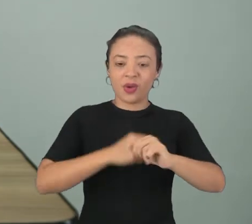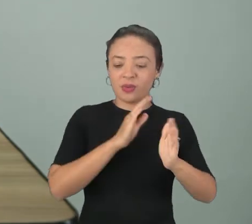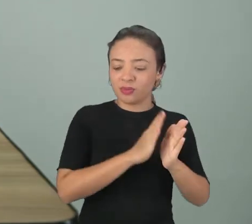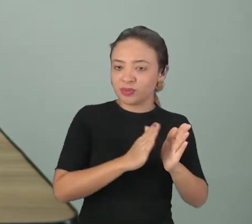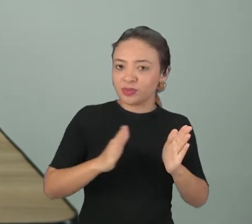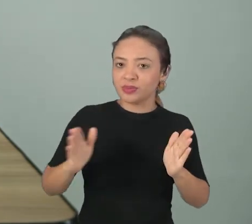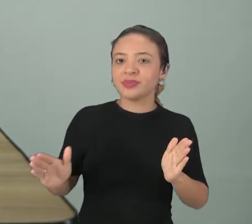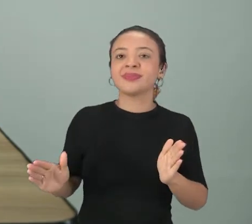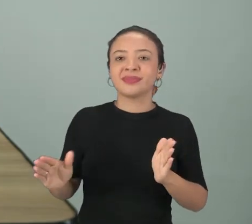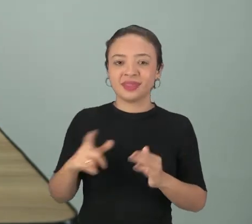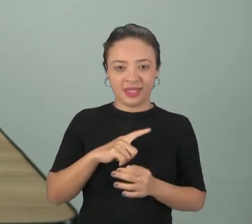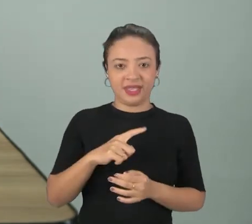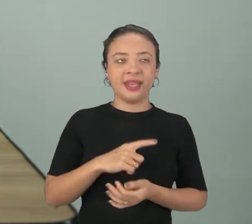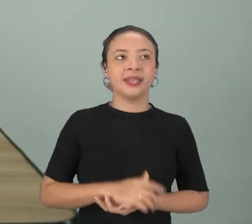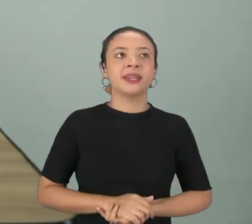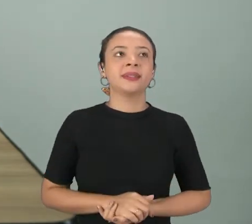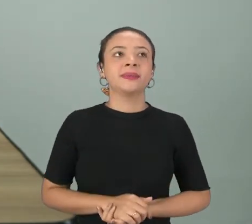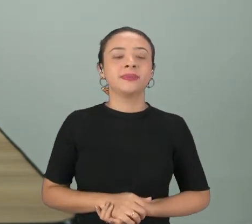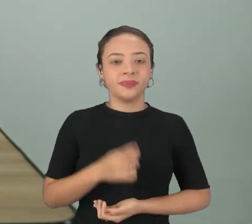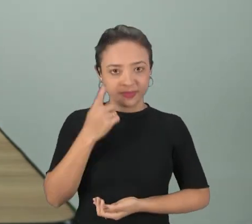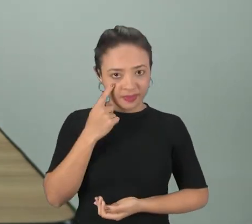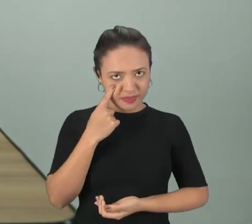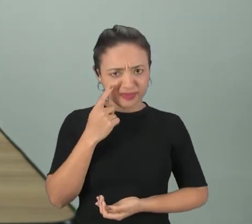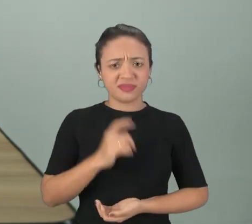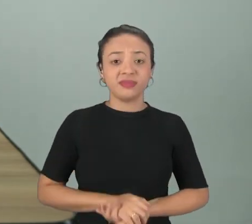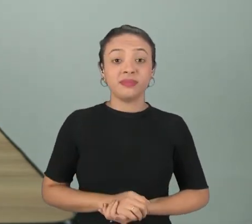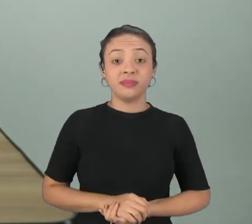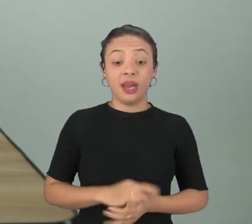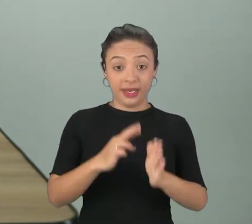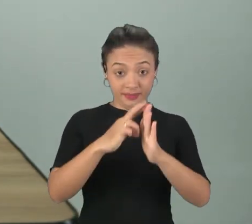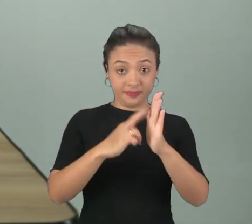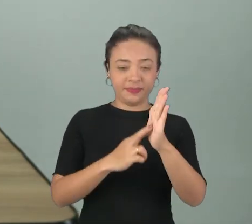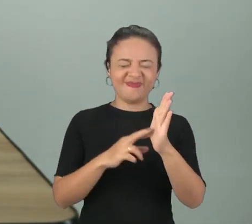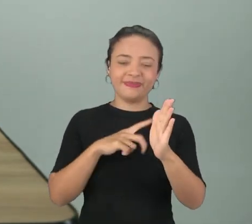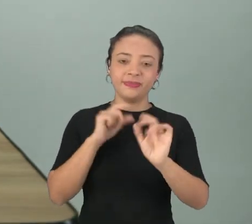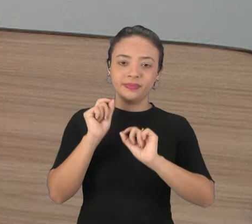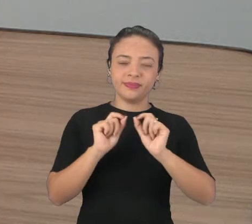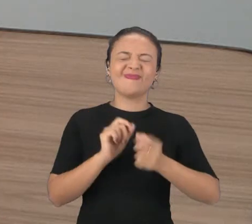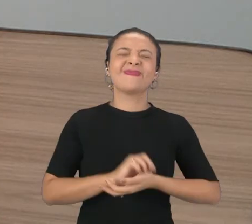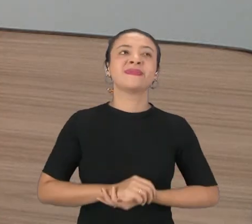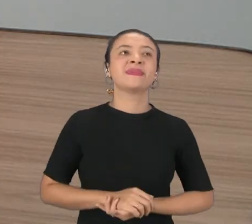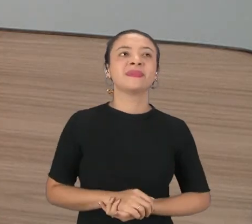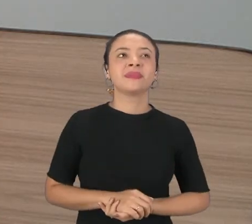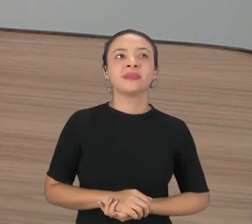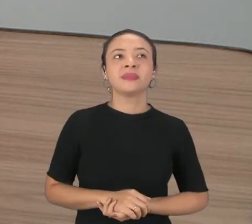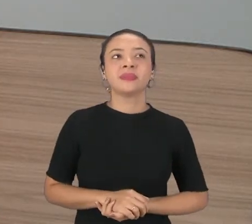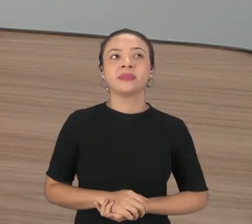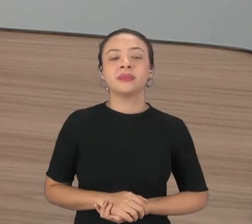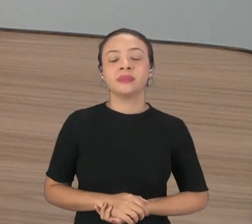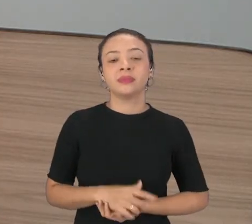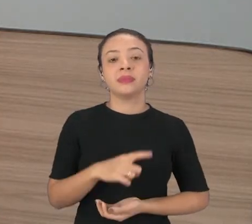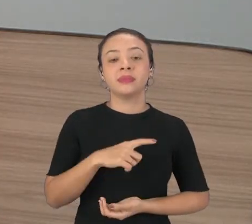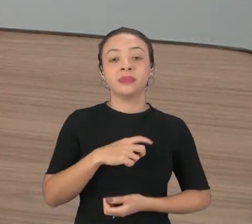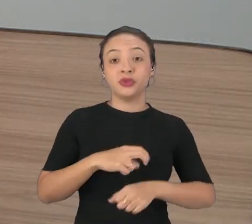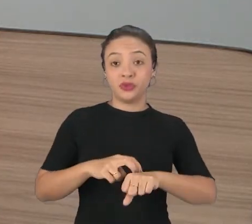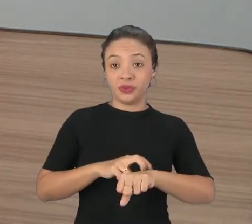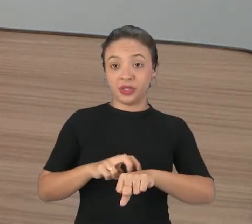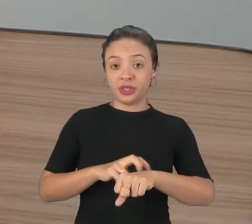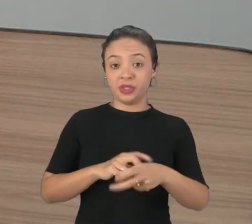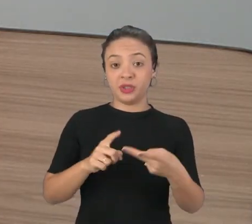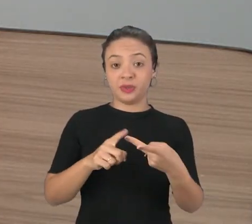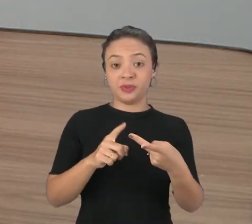a sequência de pulseiras que ela tem vamos observar o padrão padrão da sequência verde